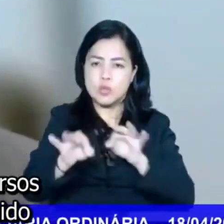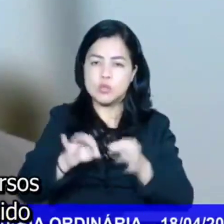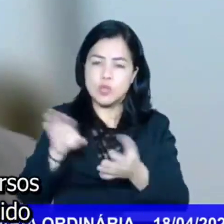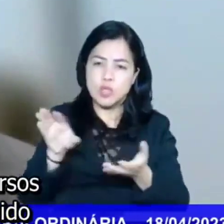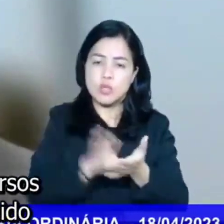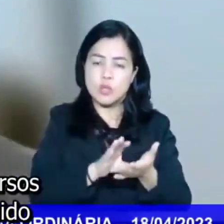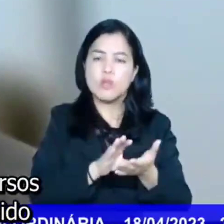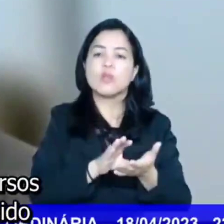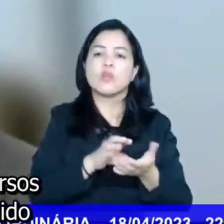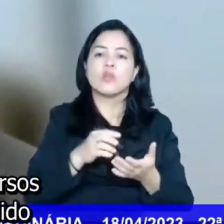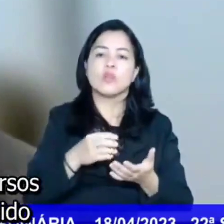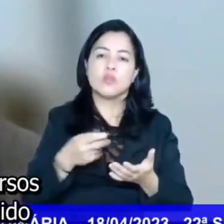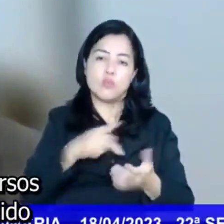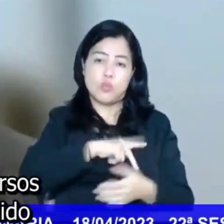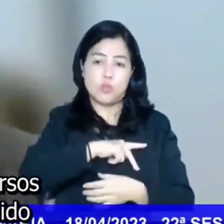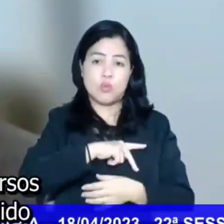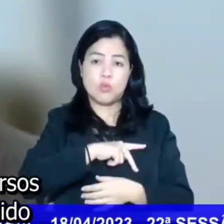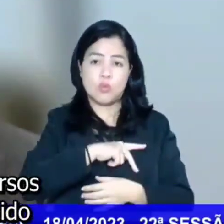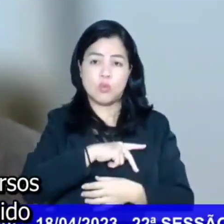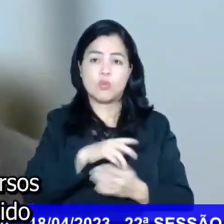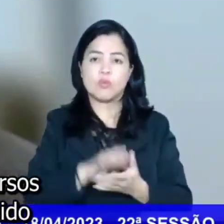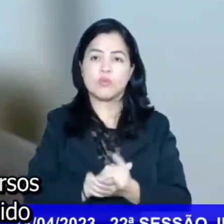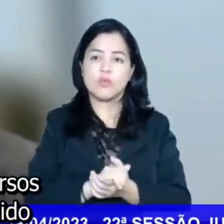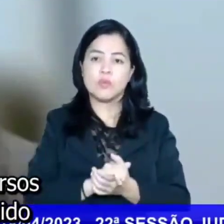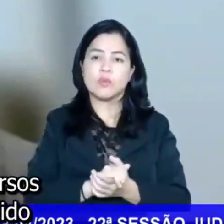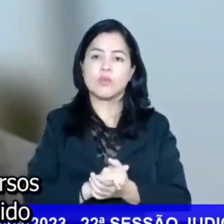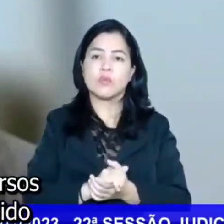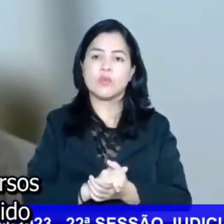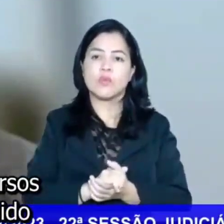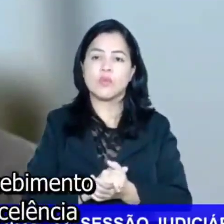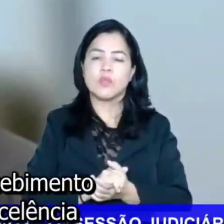de recursos públicos, de recursos oriundos do FED, em que pese